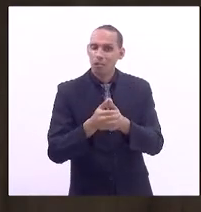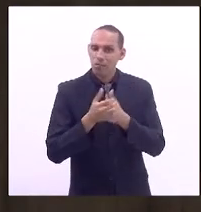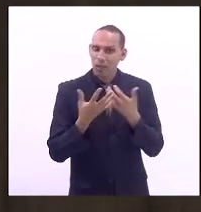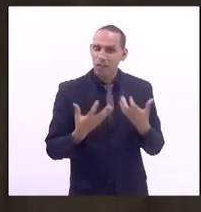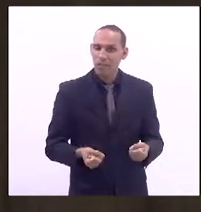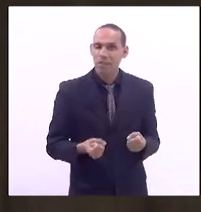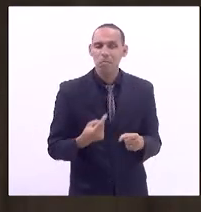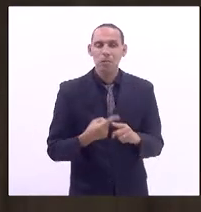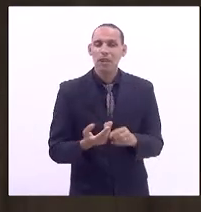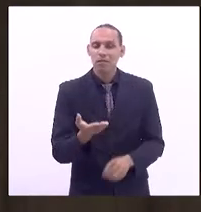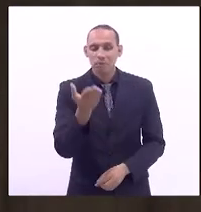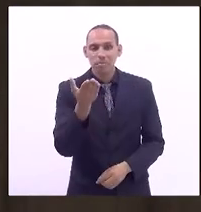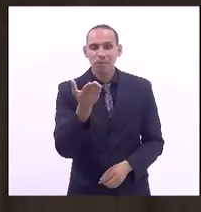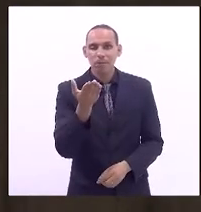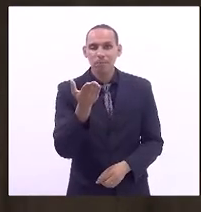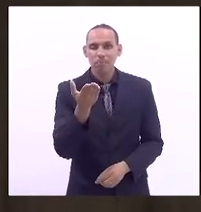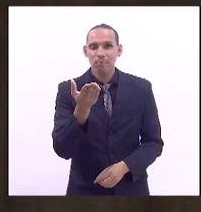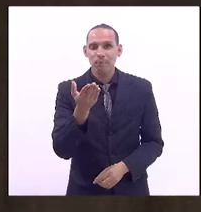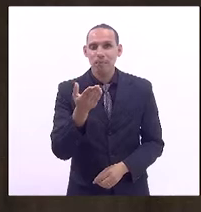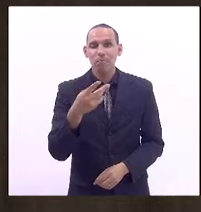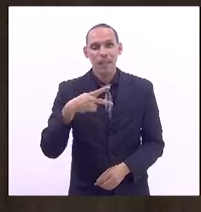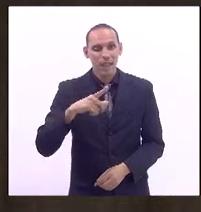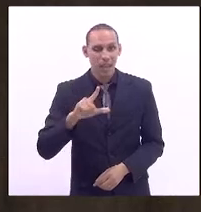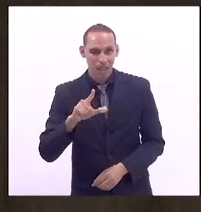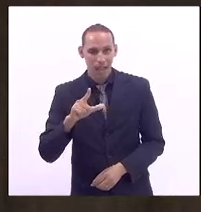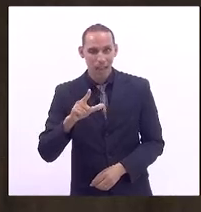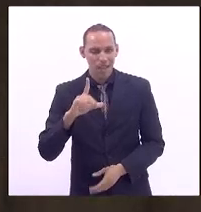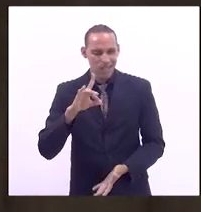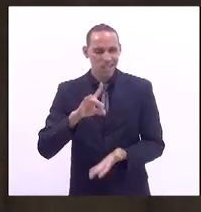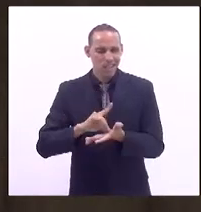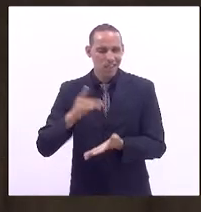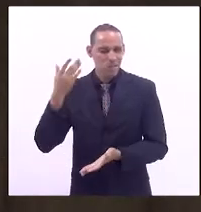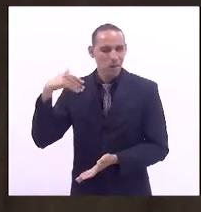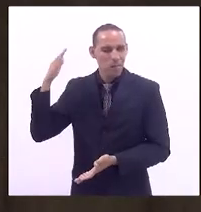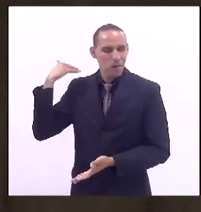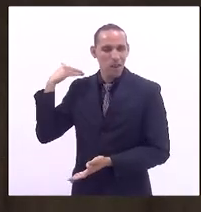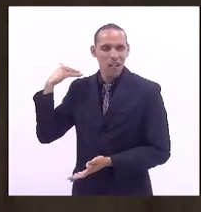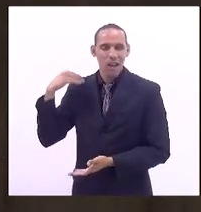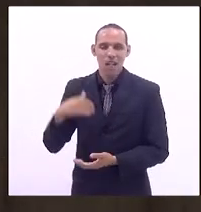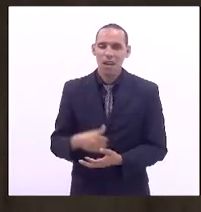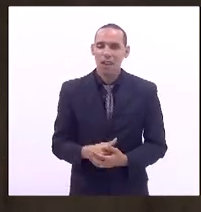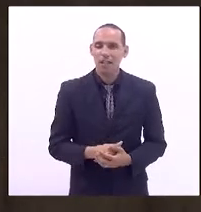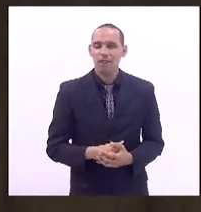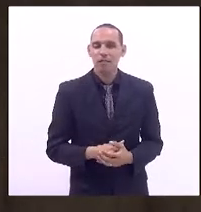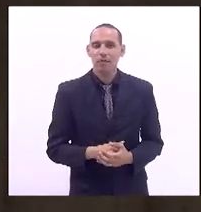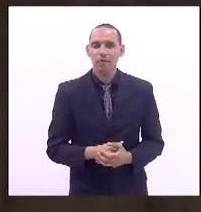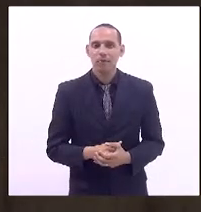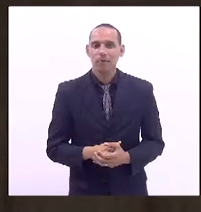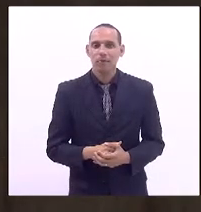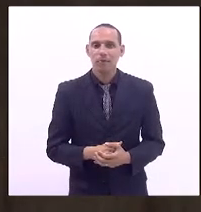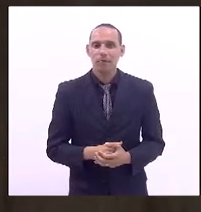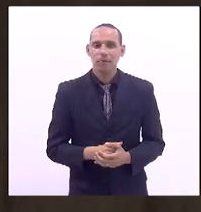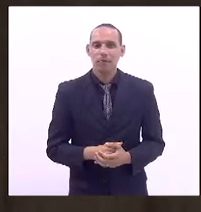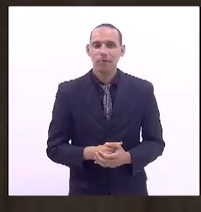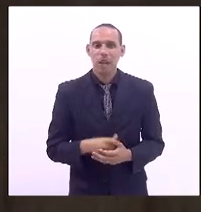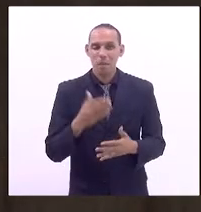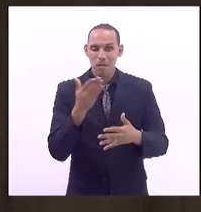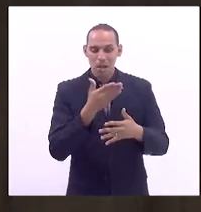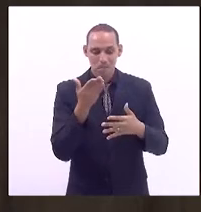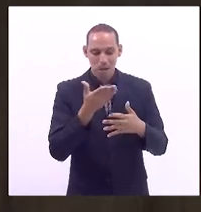Por que vossa excelência no projeto original não fazer um